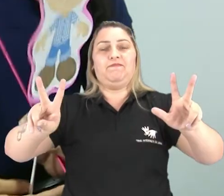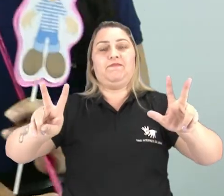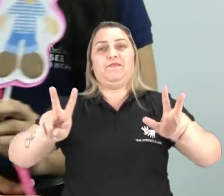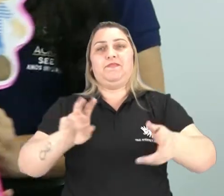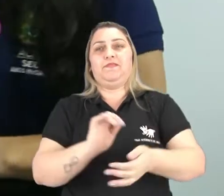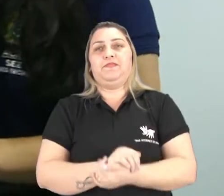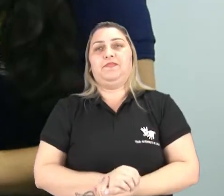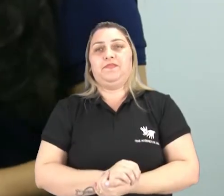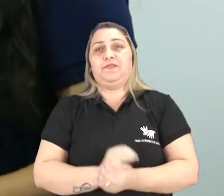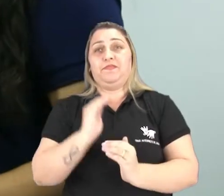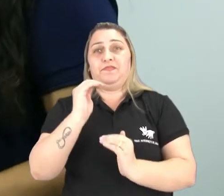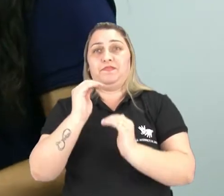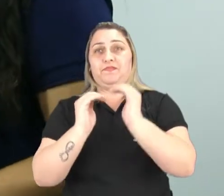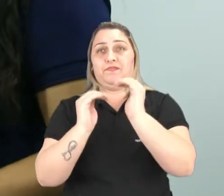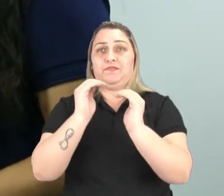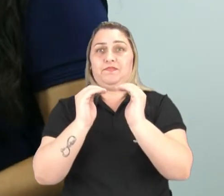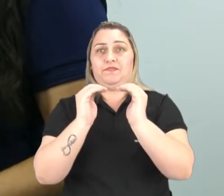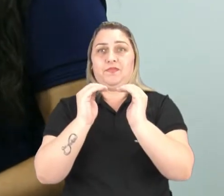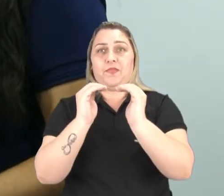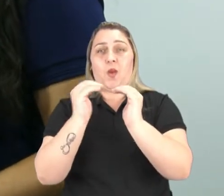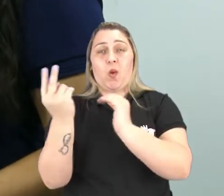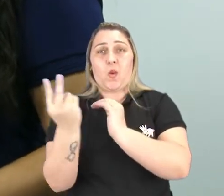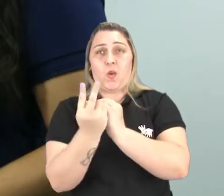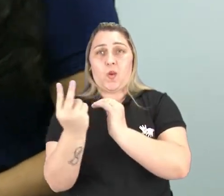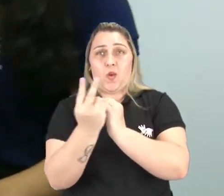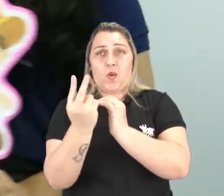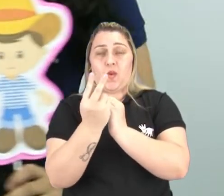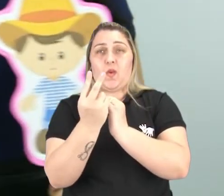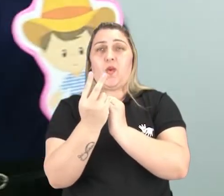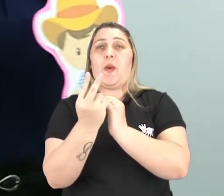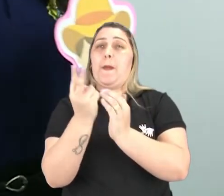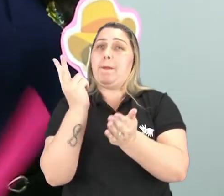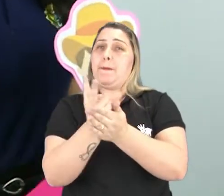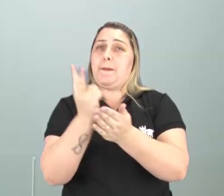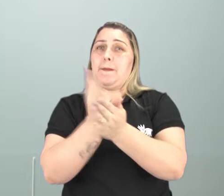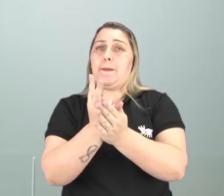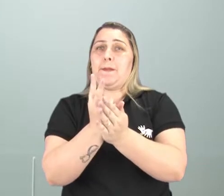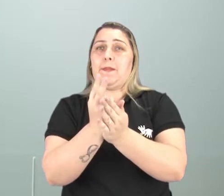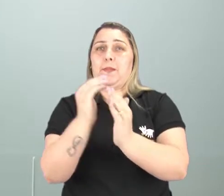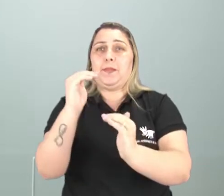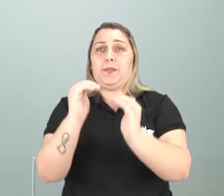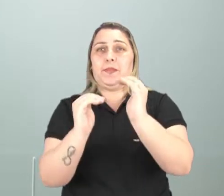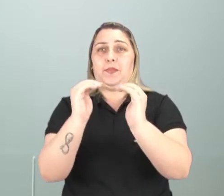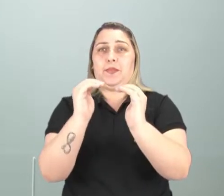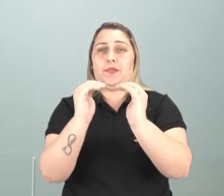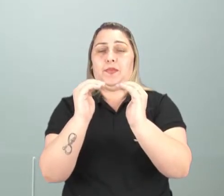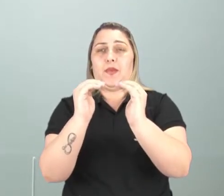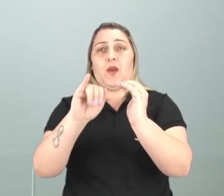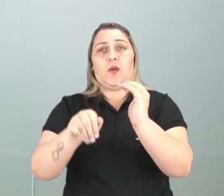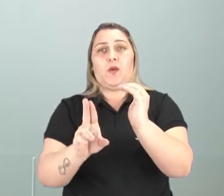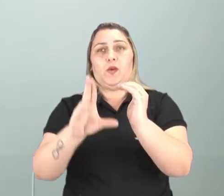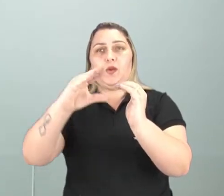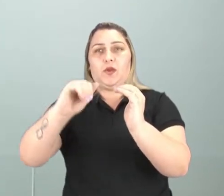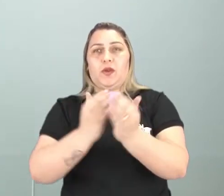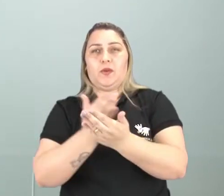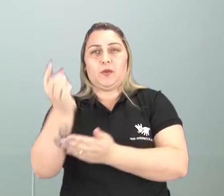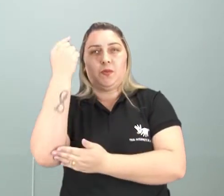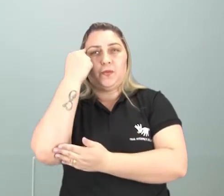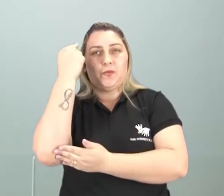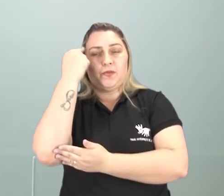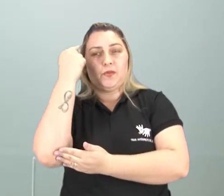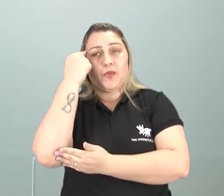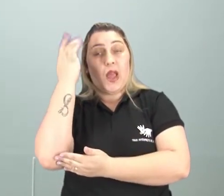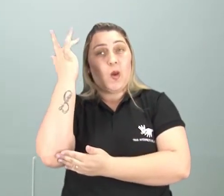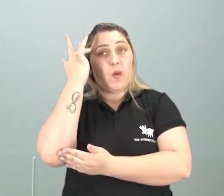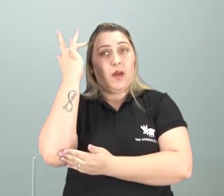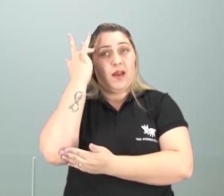de uma forma equivalente que os dois pares fossem do mesmo tamanho então juca começou